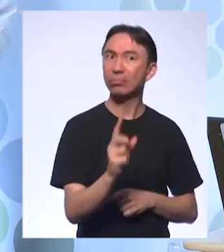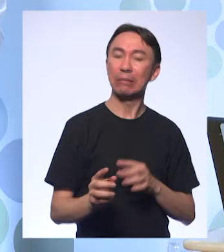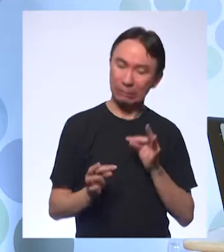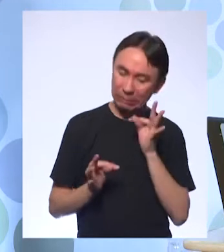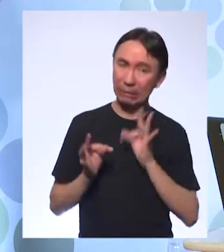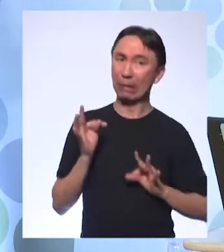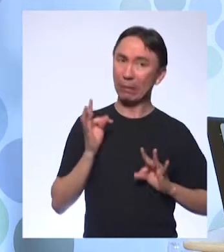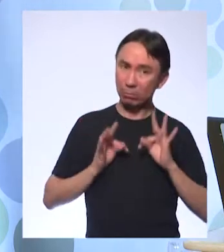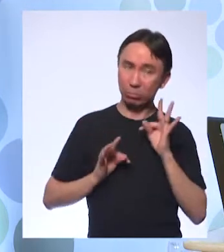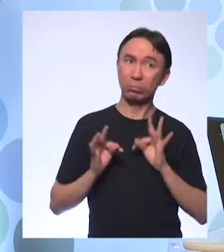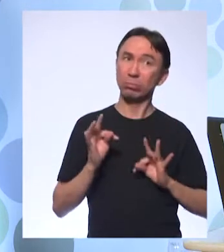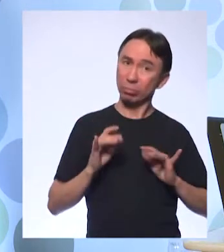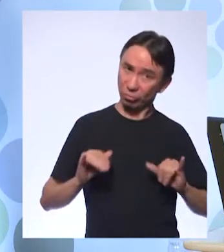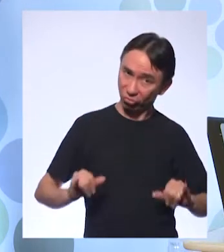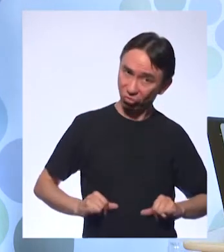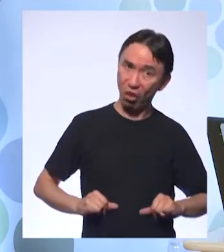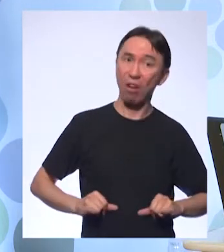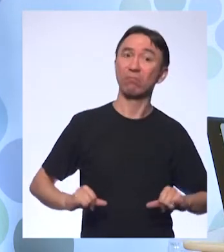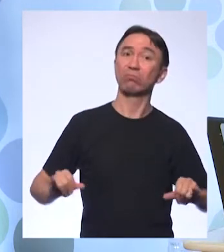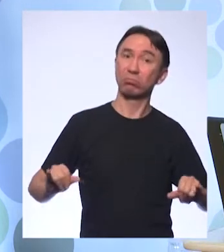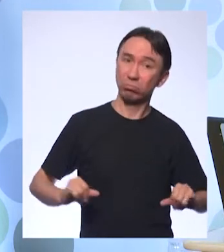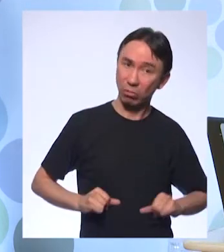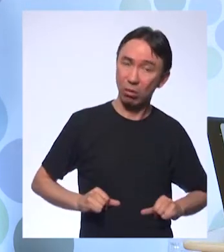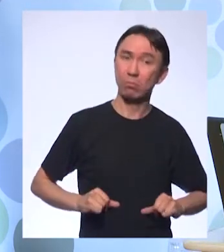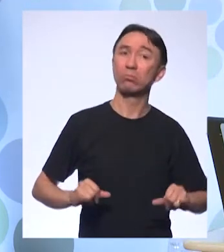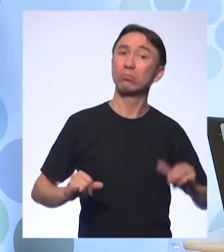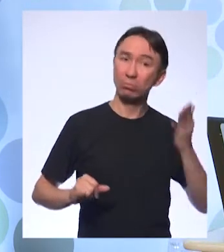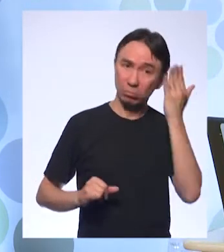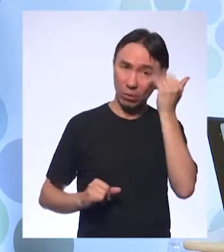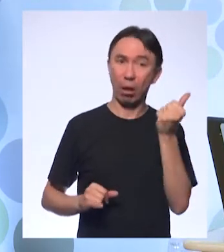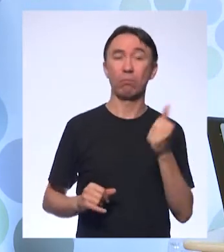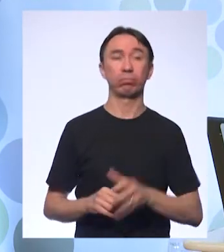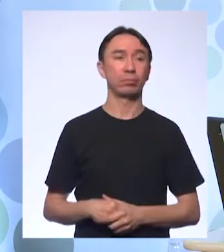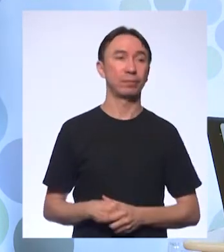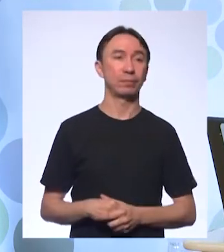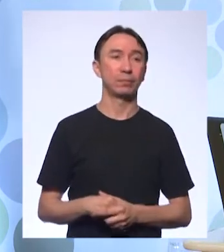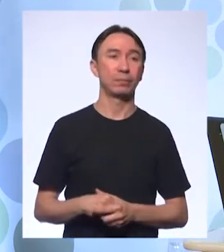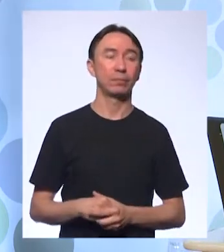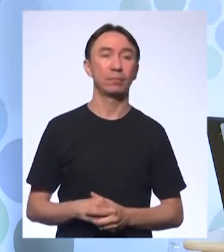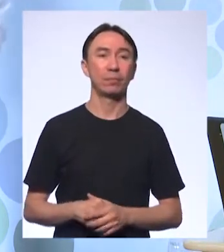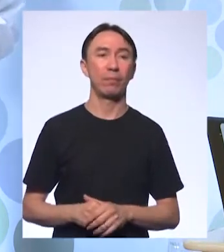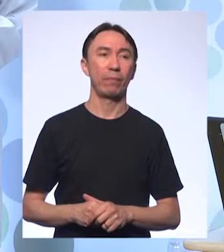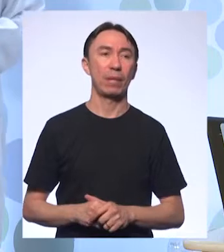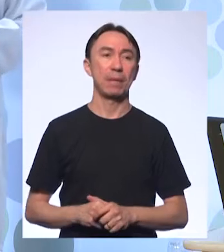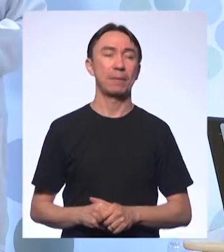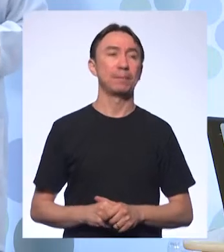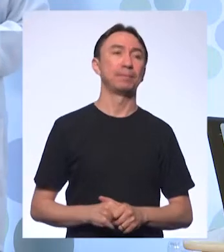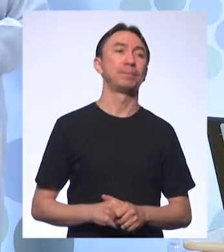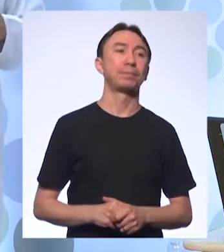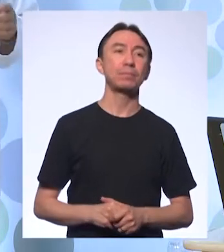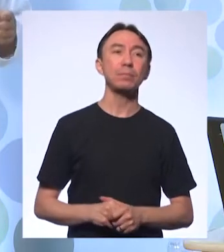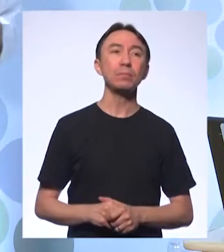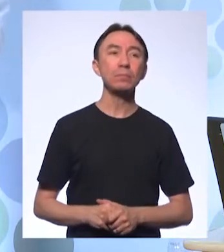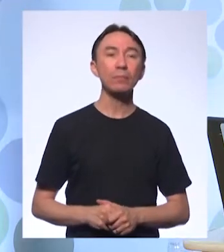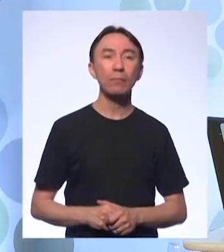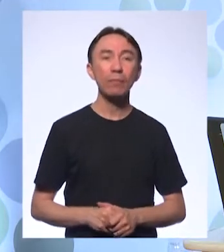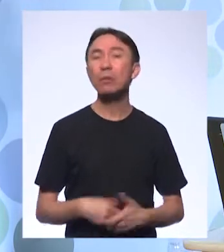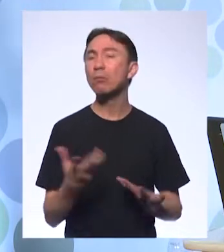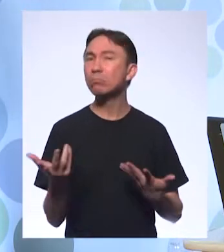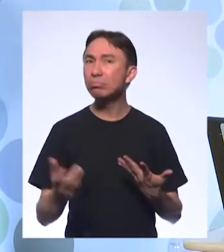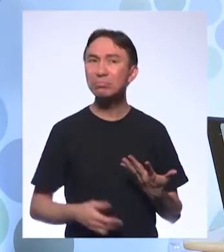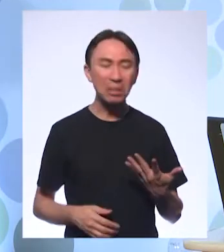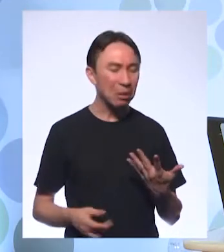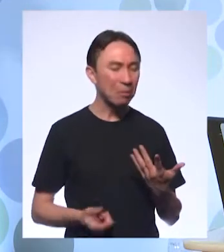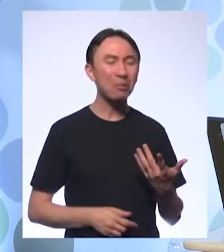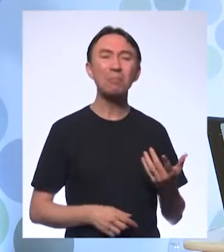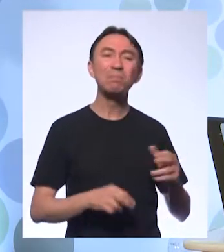né? Então ela sabe, tudo bem? Muito bem. Quais são os principais sintomas aí, se a gente